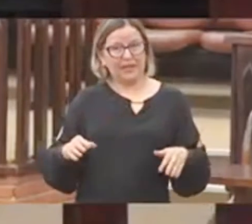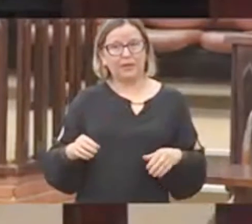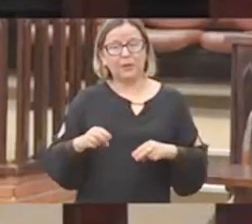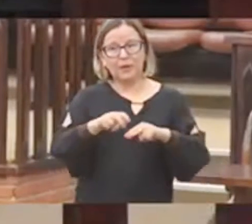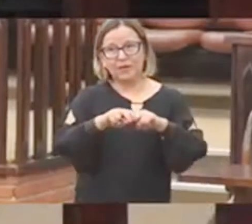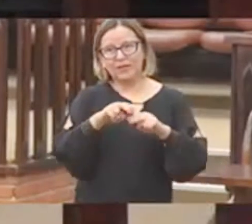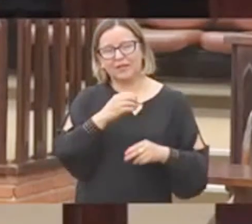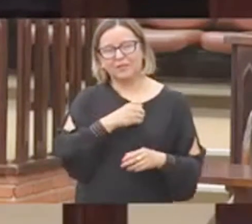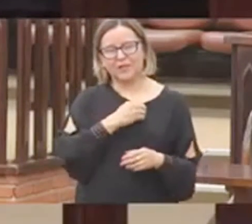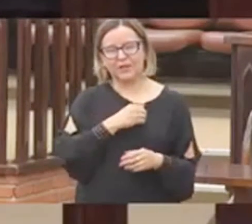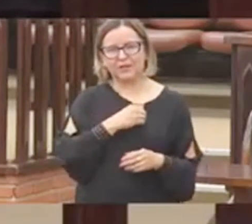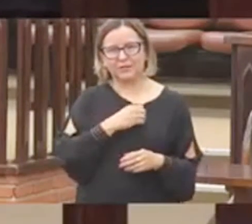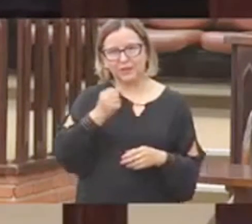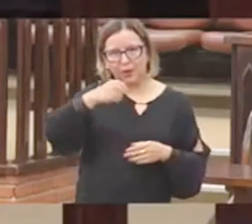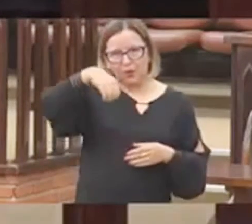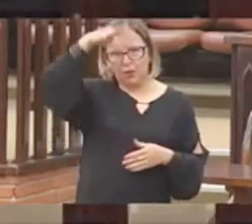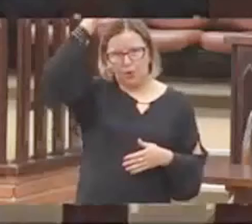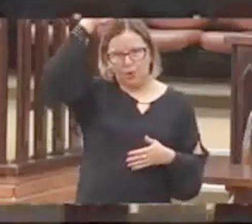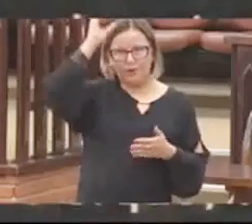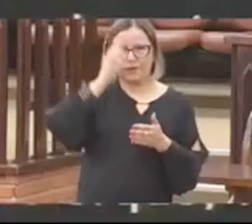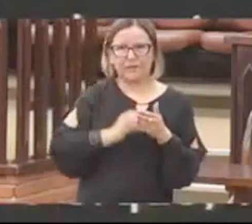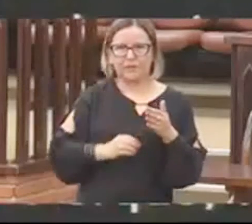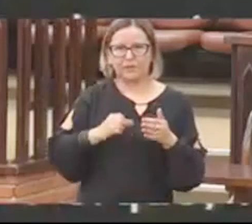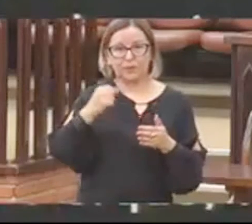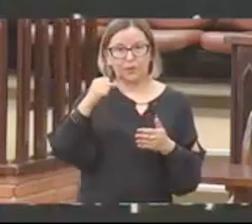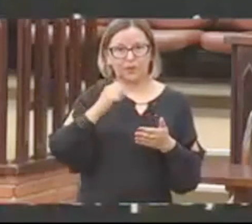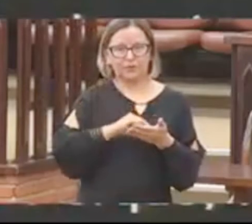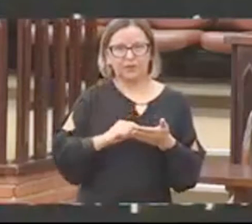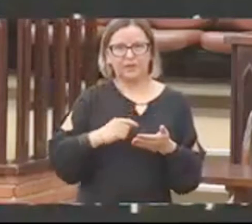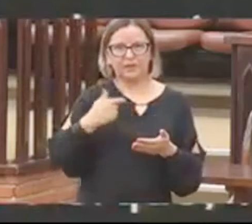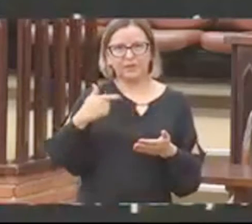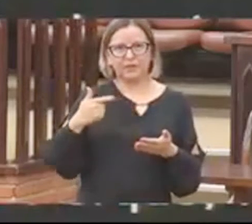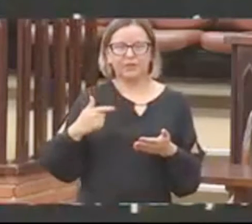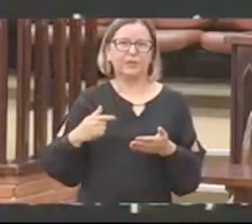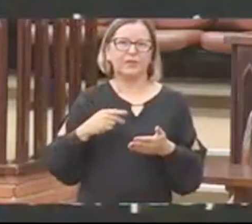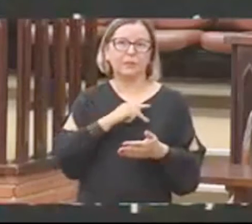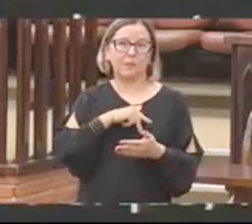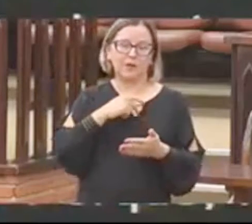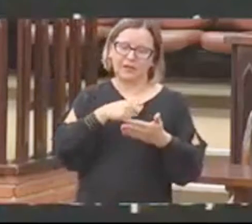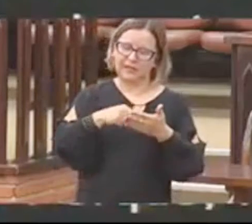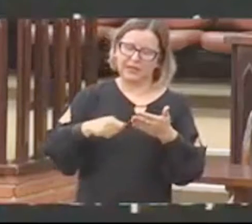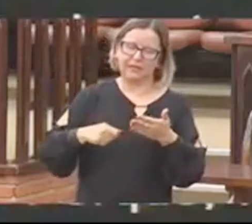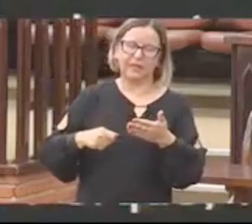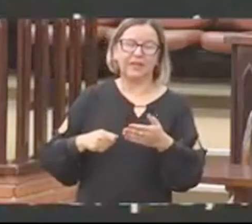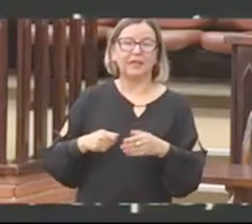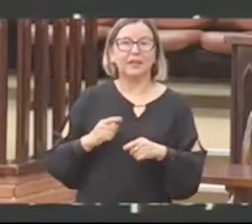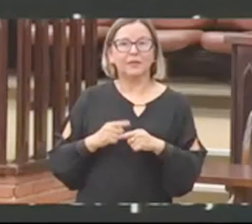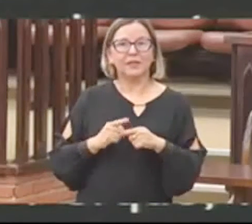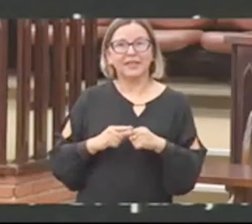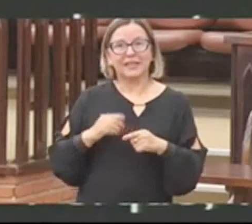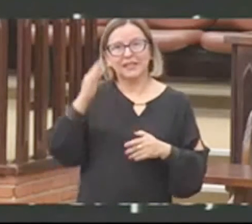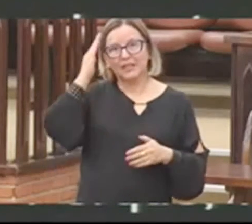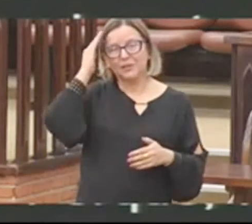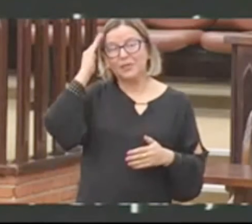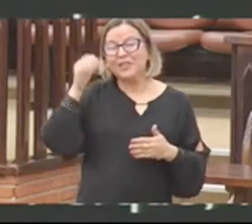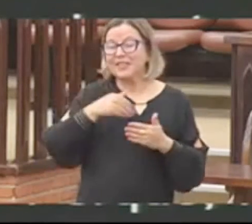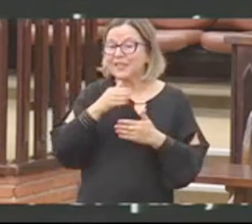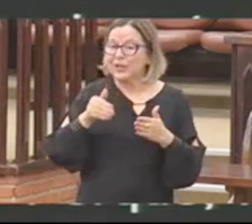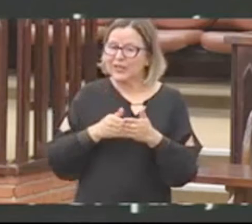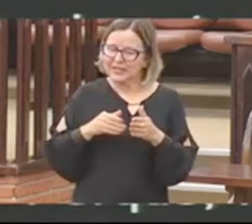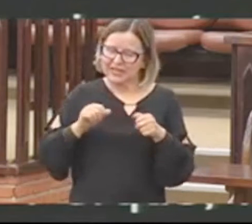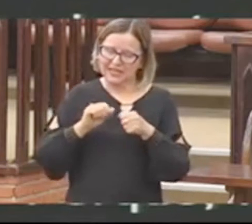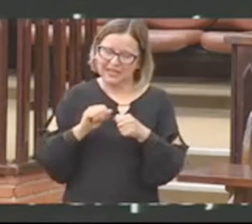8, versículo 22, o apóstolo Paulo diz assim: porque sabemos que toda a criação, a um